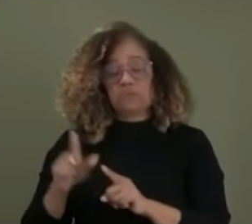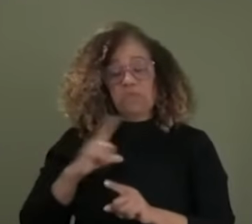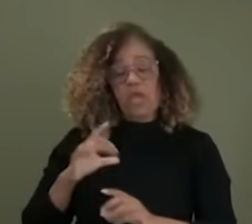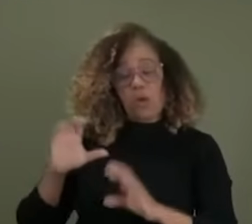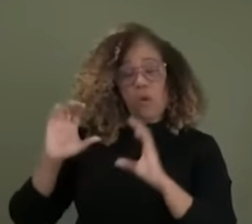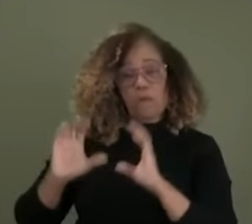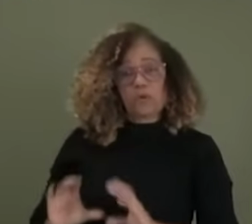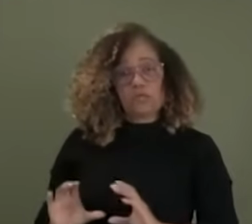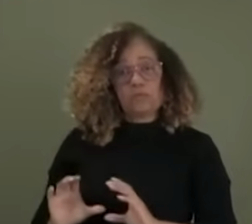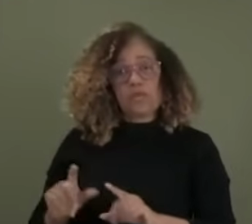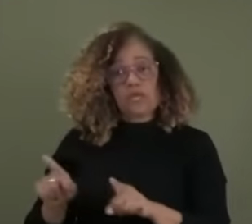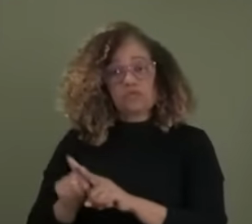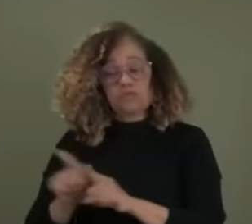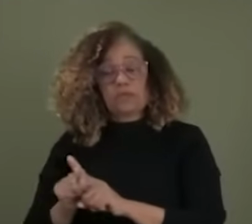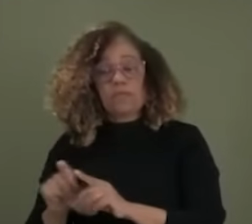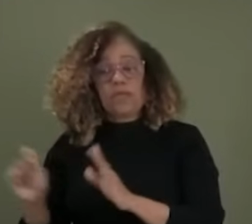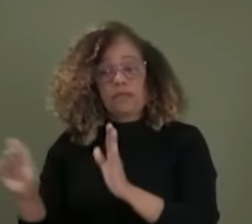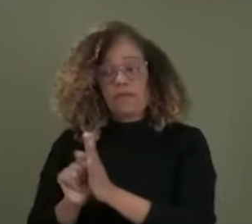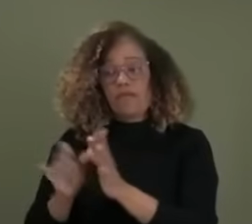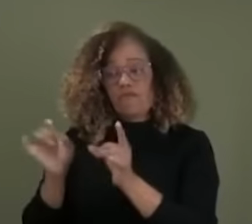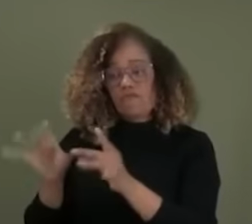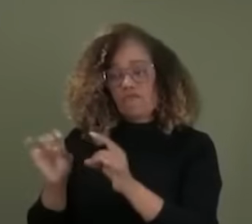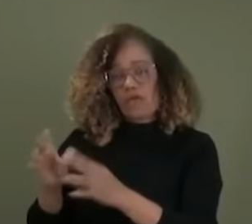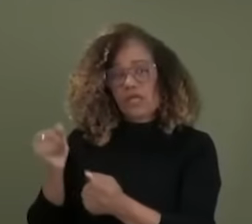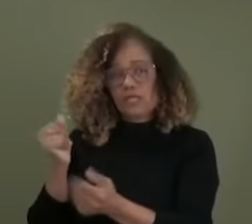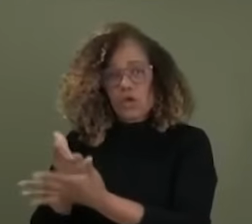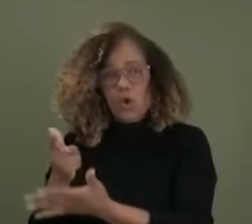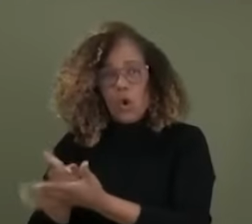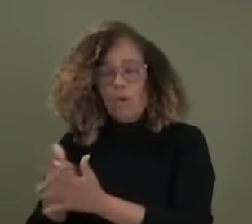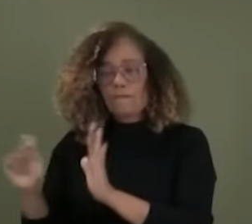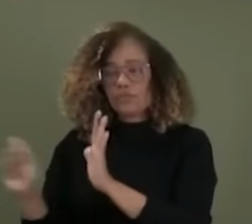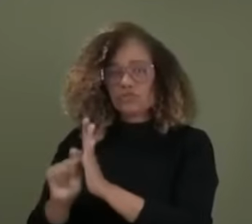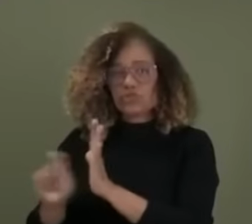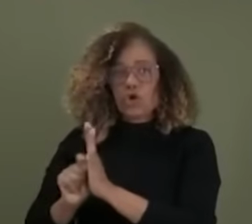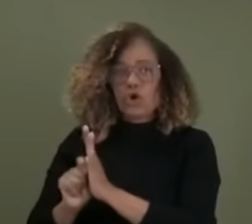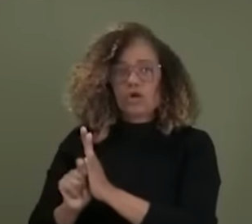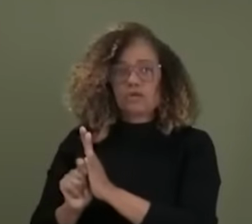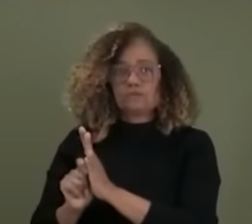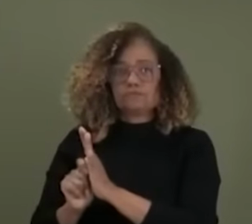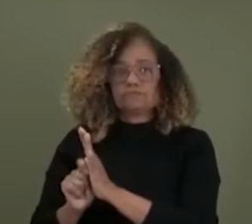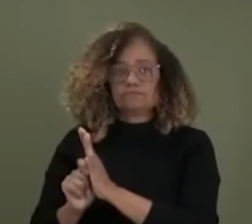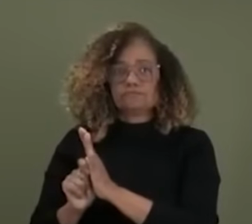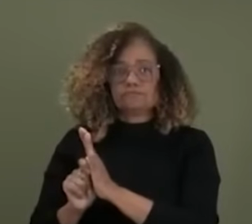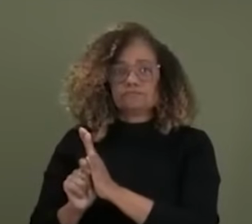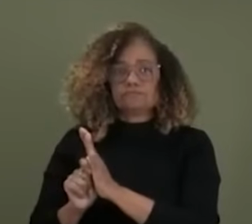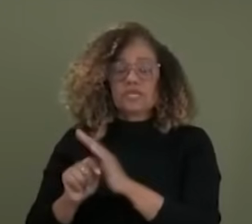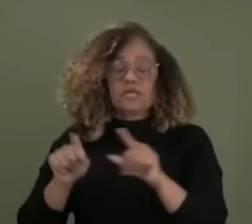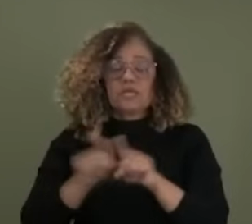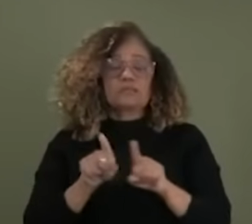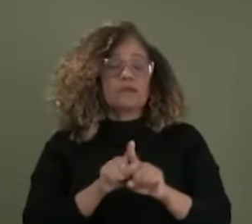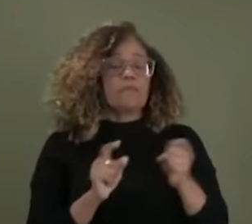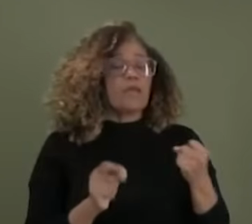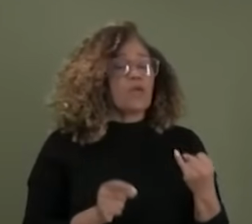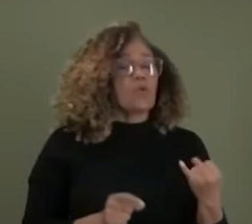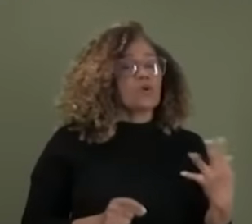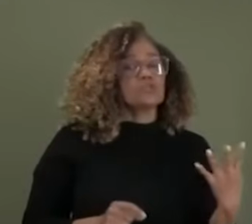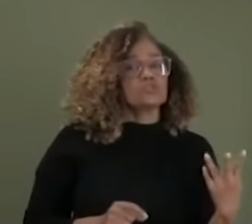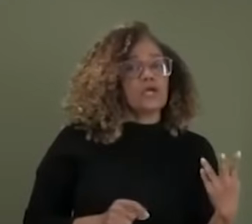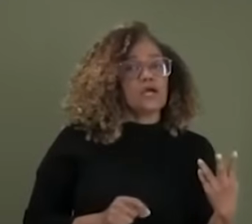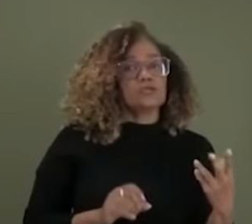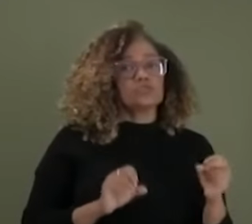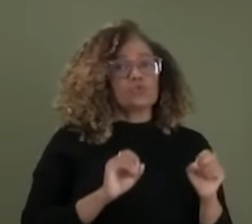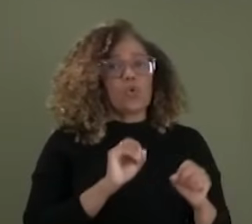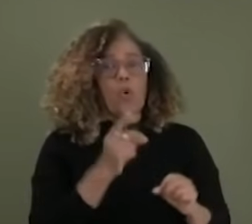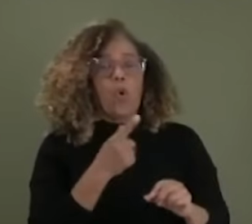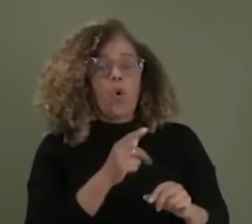indicativo que deva ser de tráfico de porte para uso, o que nós não queremos é que haja uma definição disso por quantidade e que, ao se definir